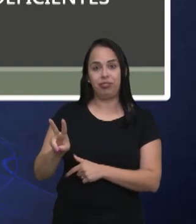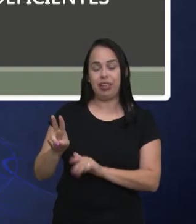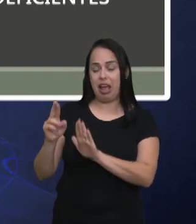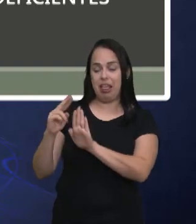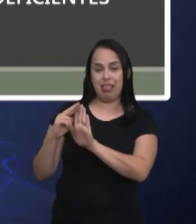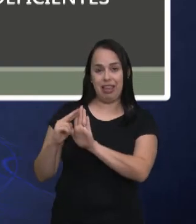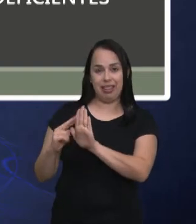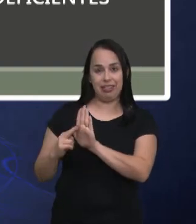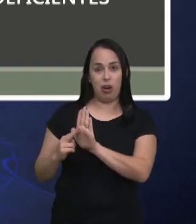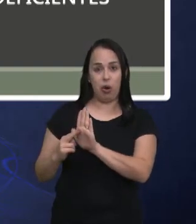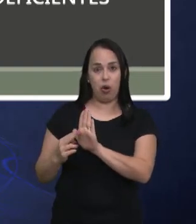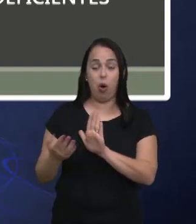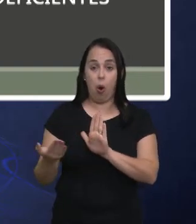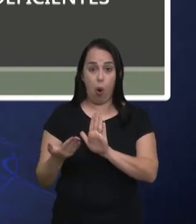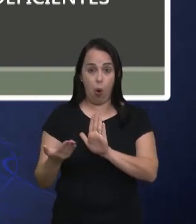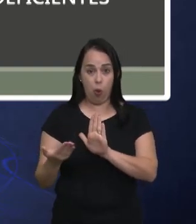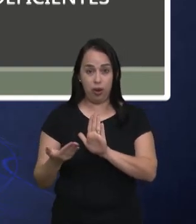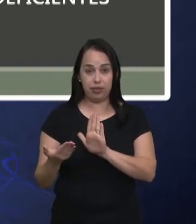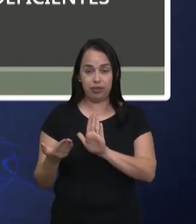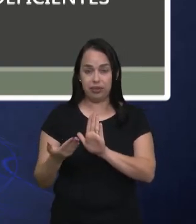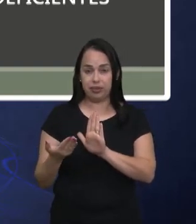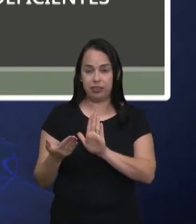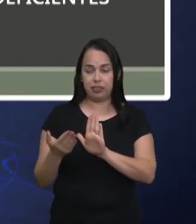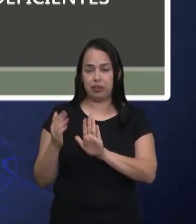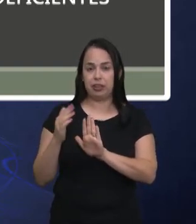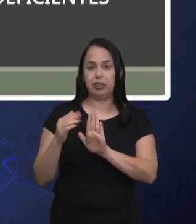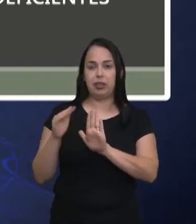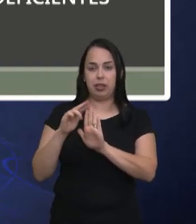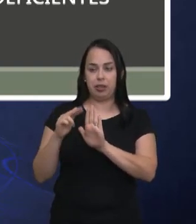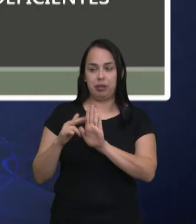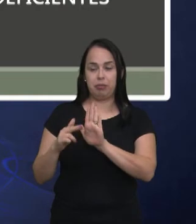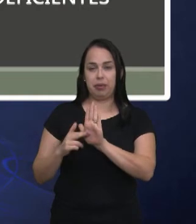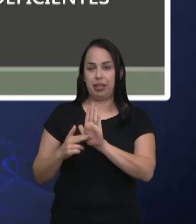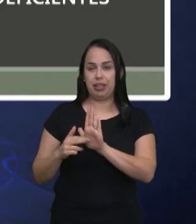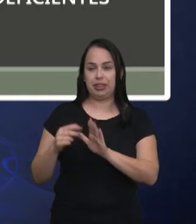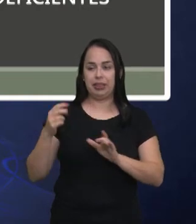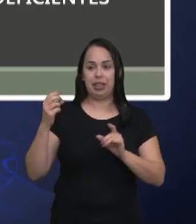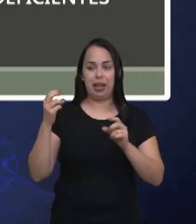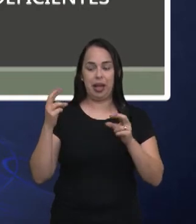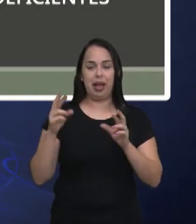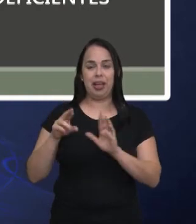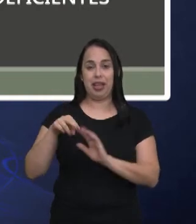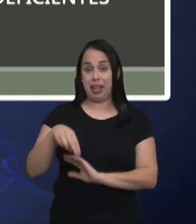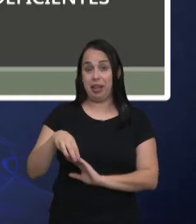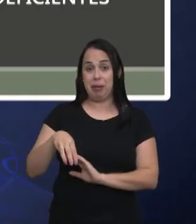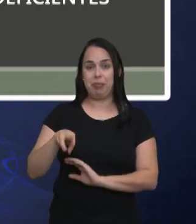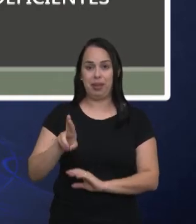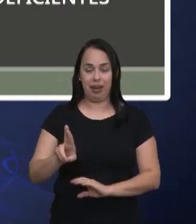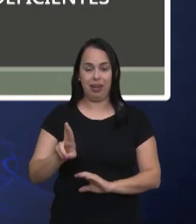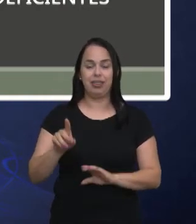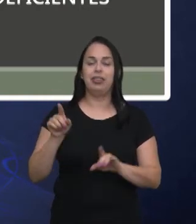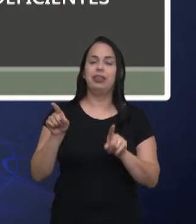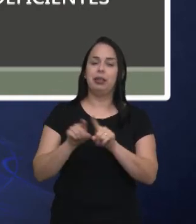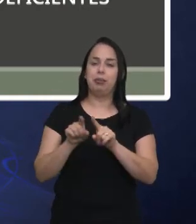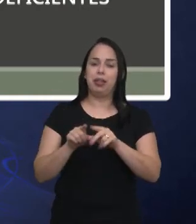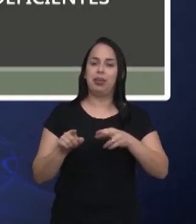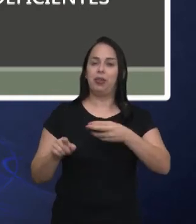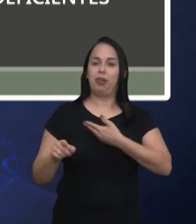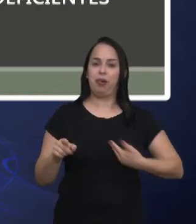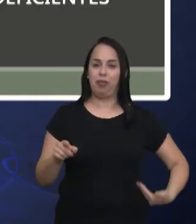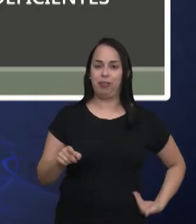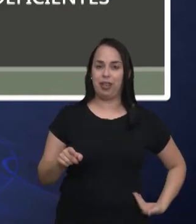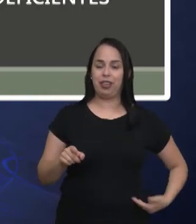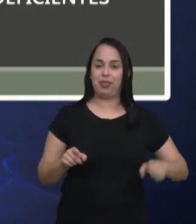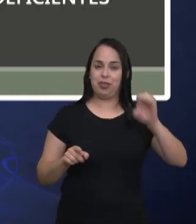normas, hoje, têm toda uma preocupação, tanto do governo federal, como do governo